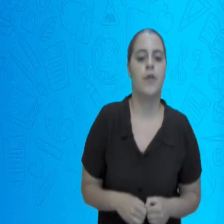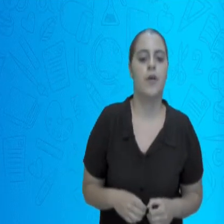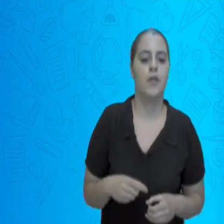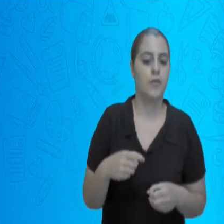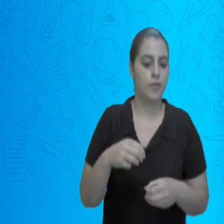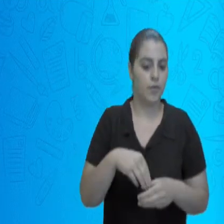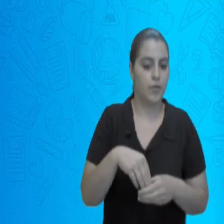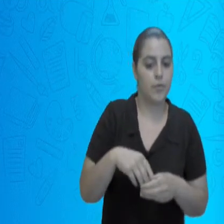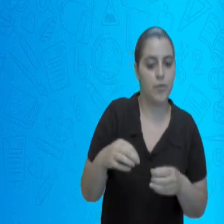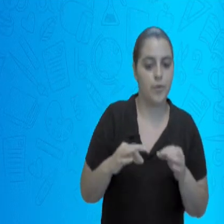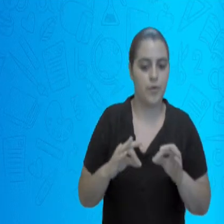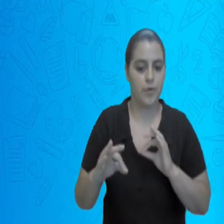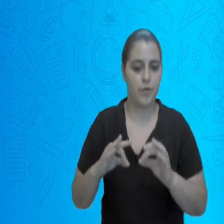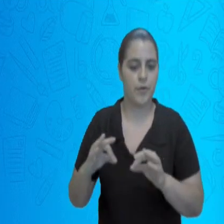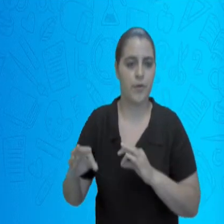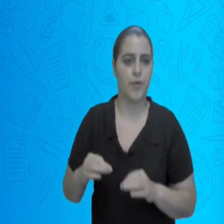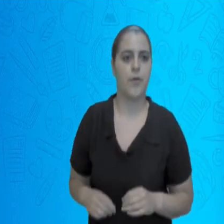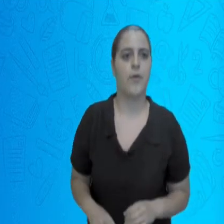nós estamos vendo seres